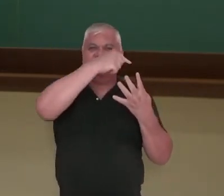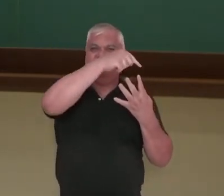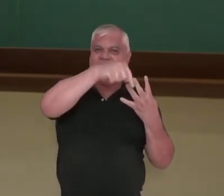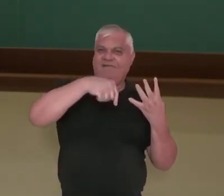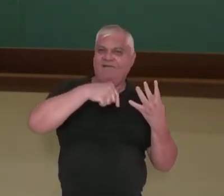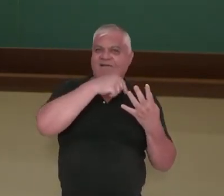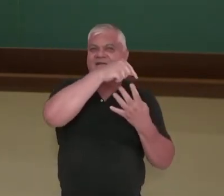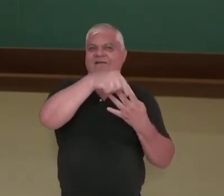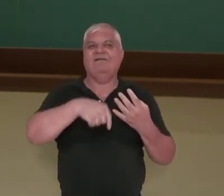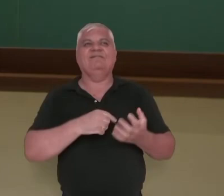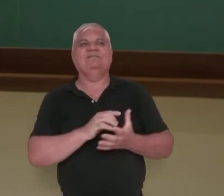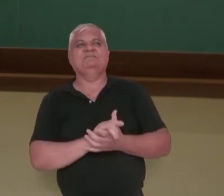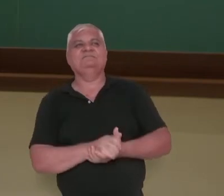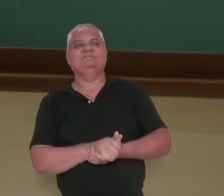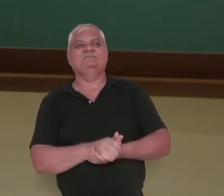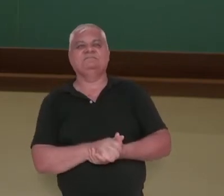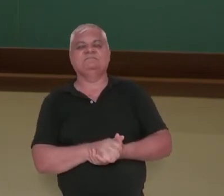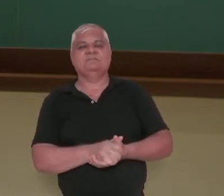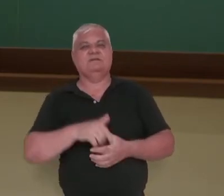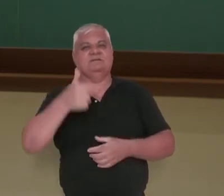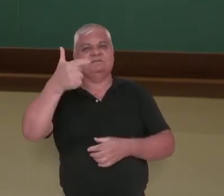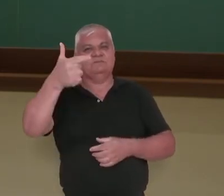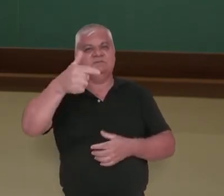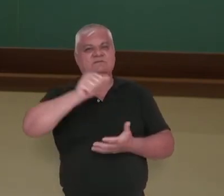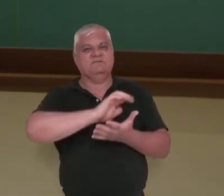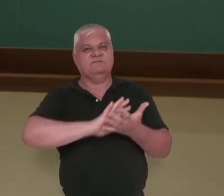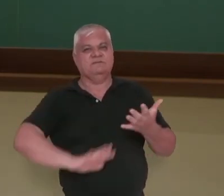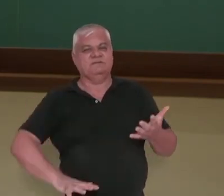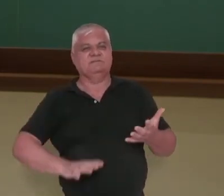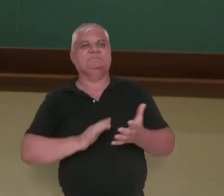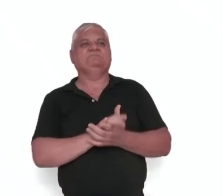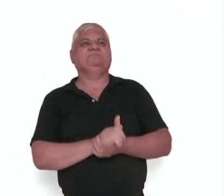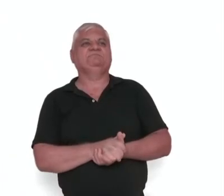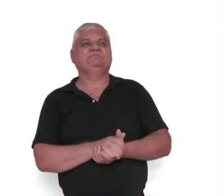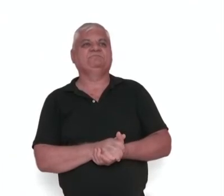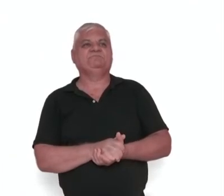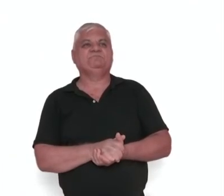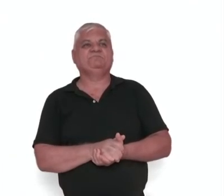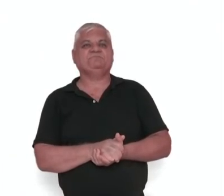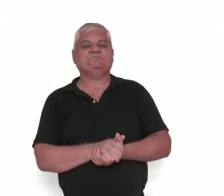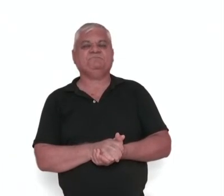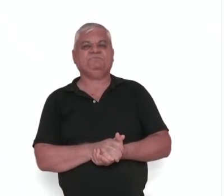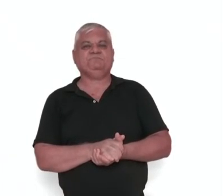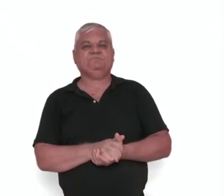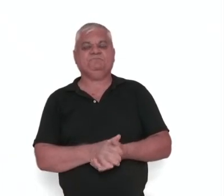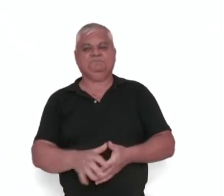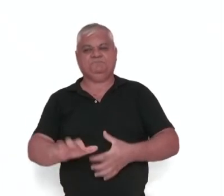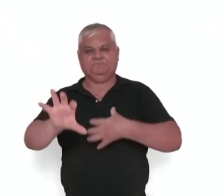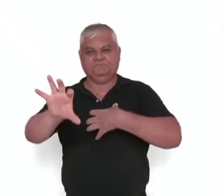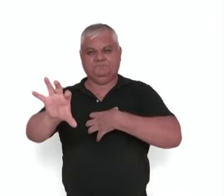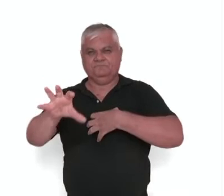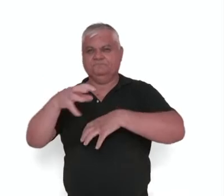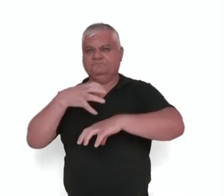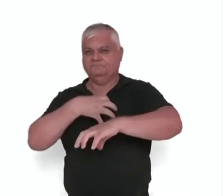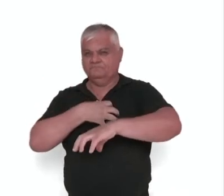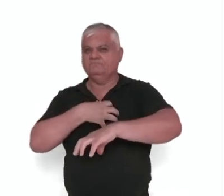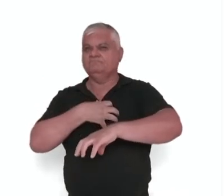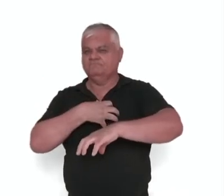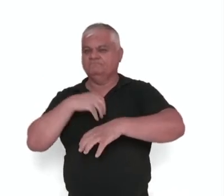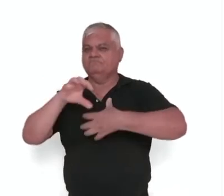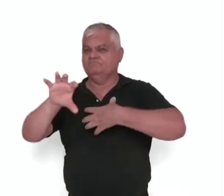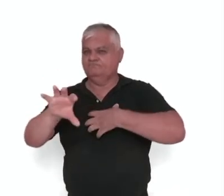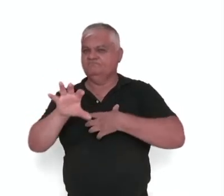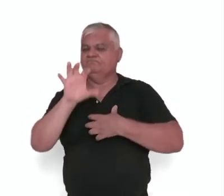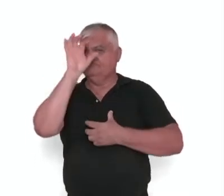sucessivamente. Vamos para a nossa segunda atividade, então. Aprendemos que a empatia é colocar-se no lugar